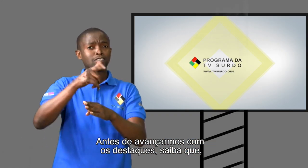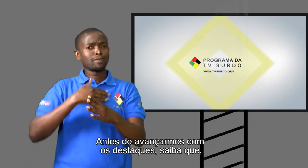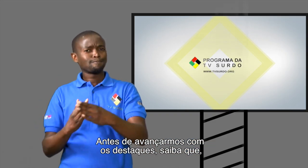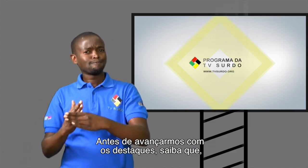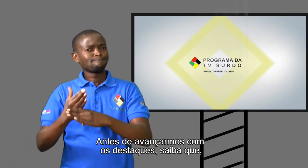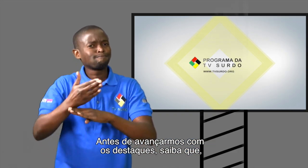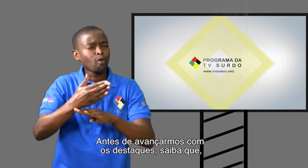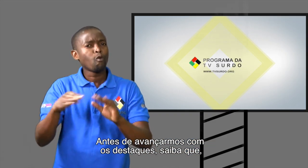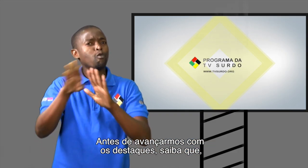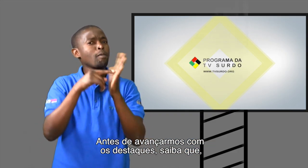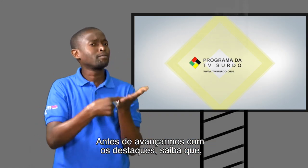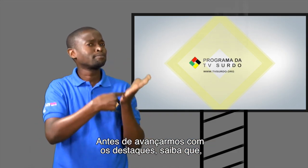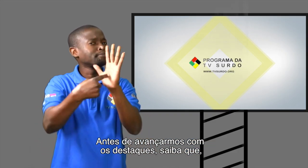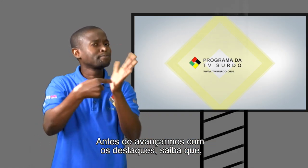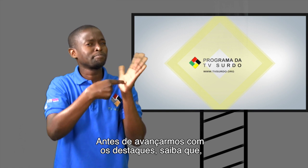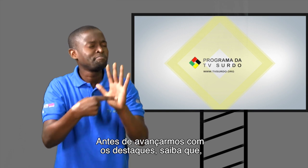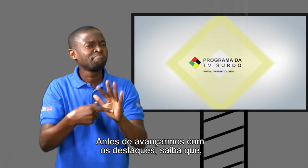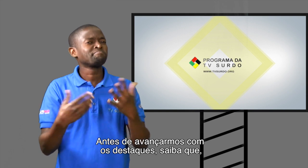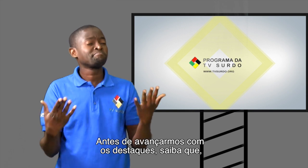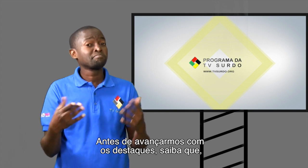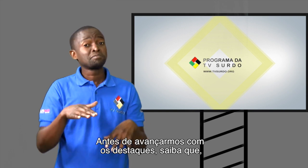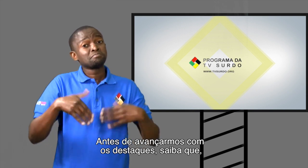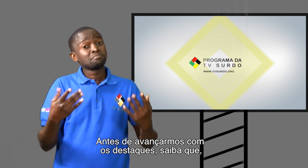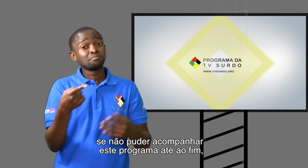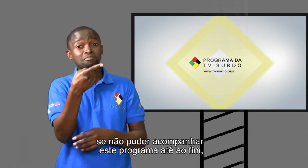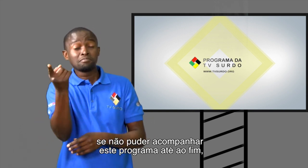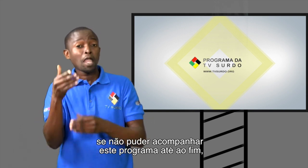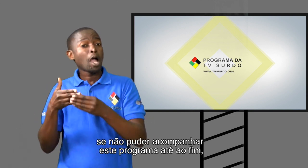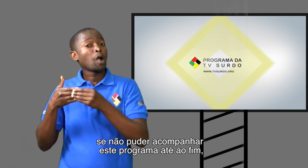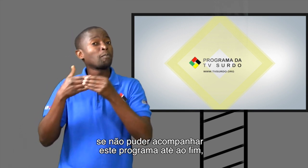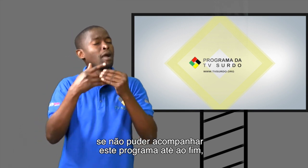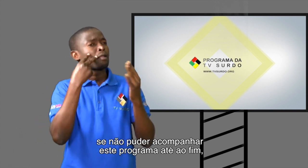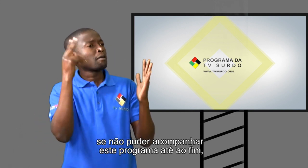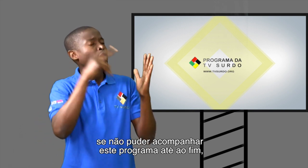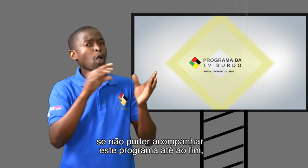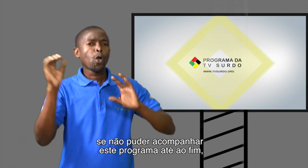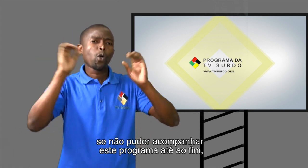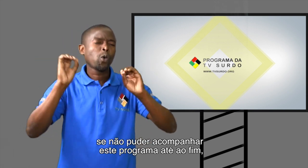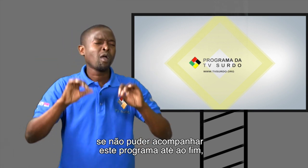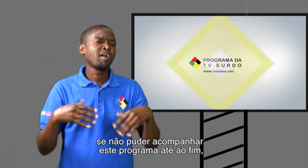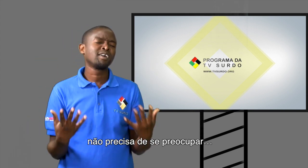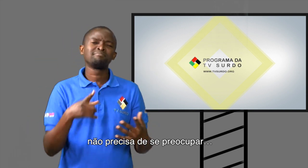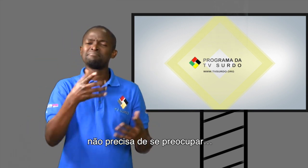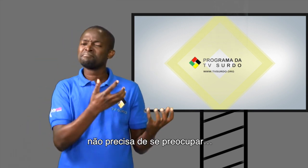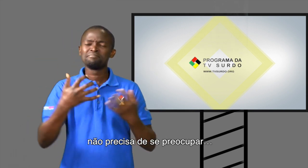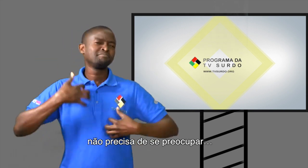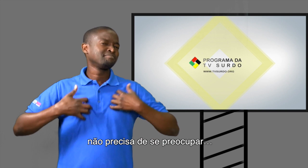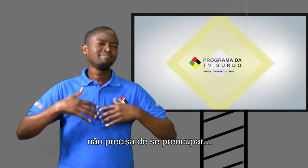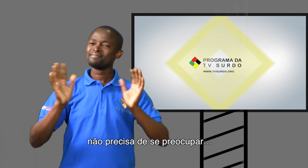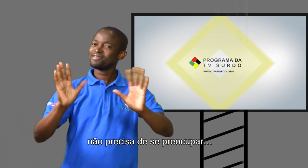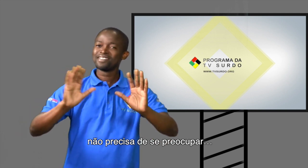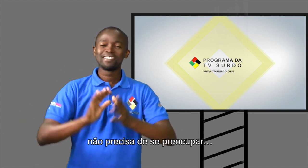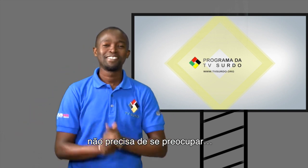Antes de avançarmos com os destaques, saiba que se não puder acompanhar este programa até o fim, não